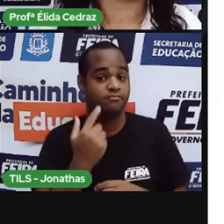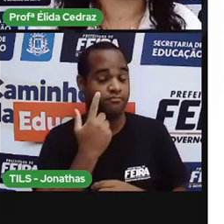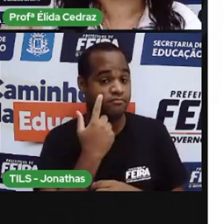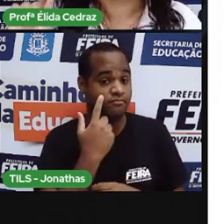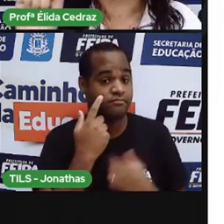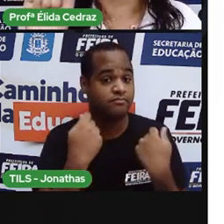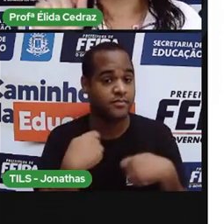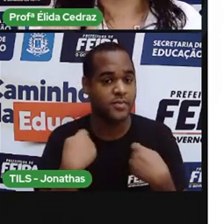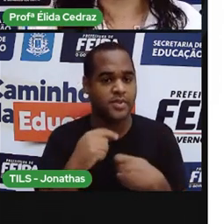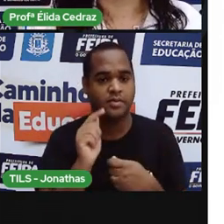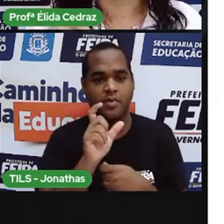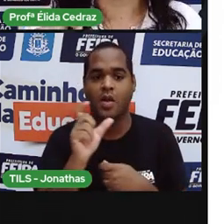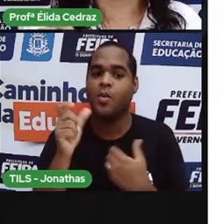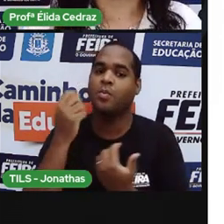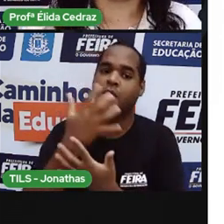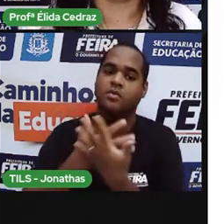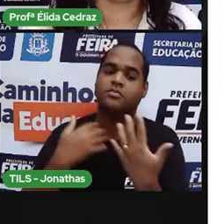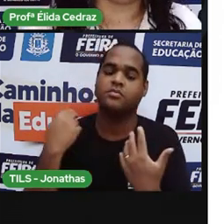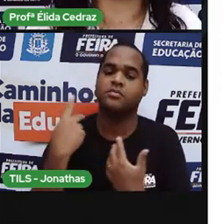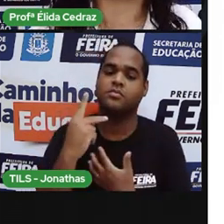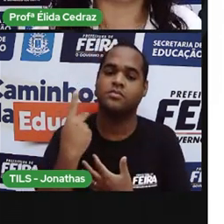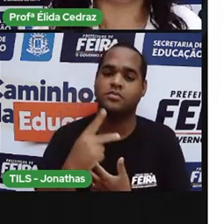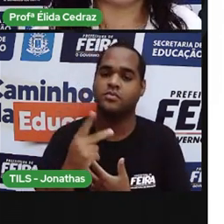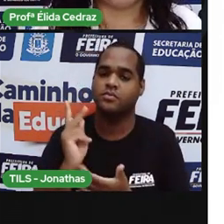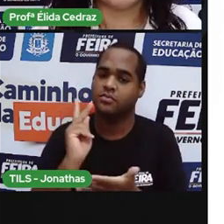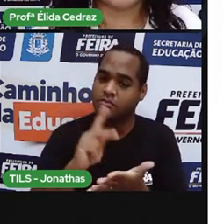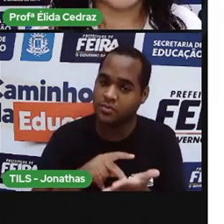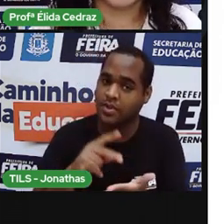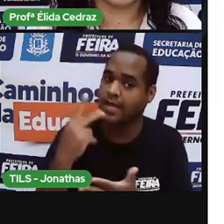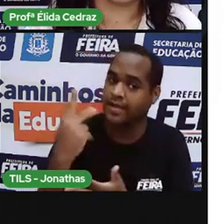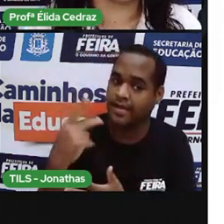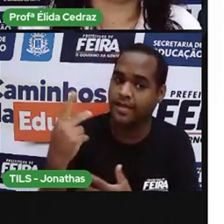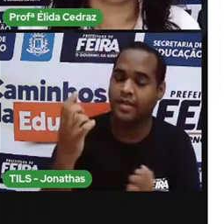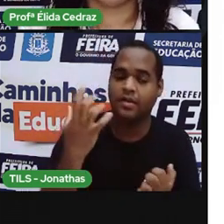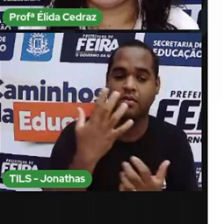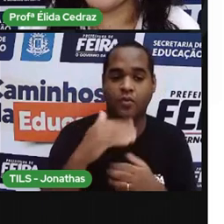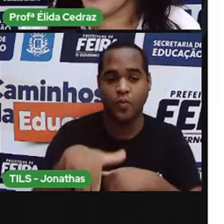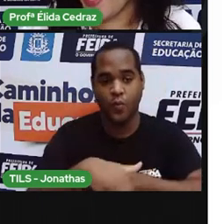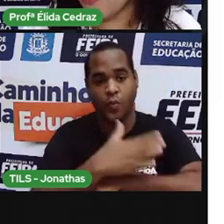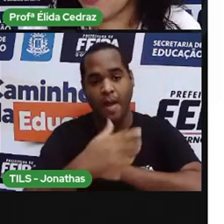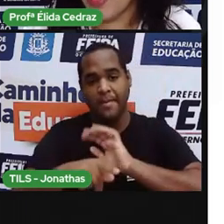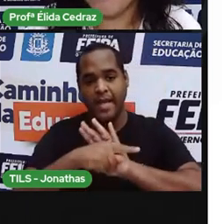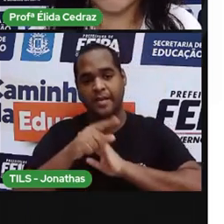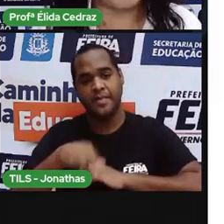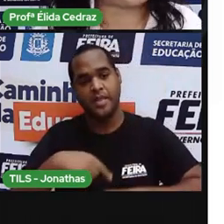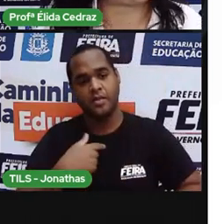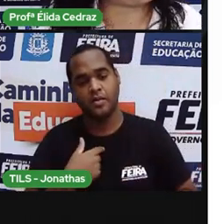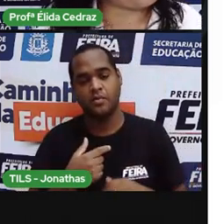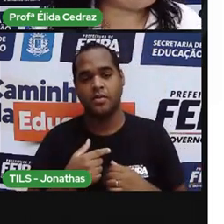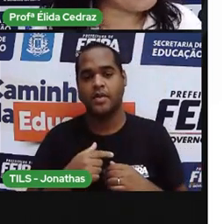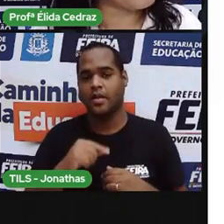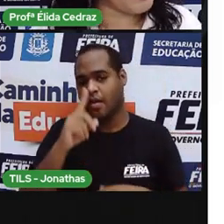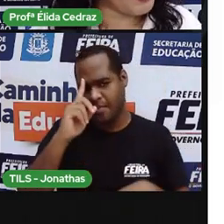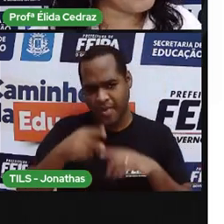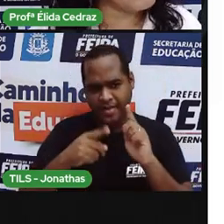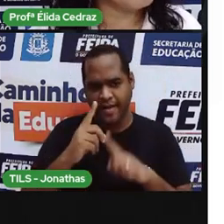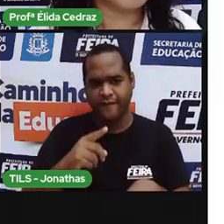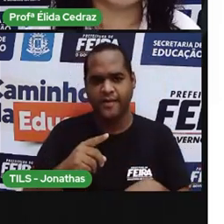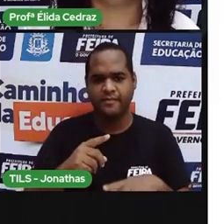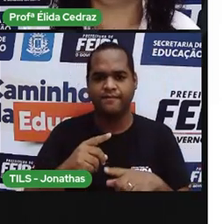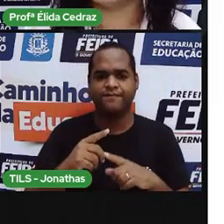cantiga. Se essa rua fosse minha, eu mandava